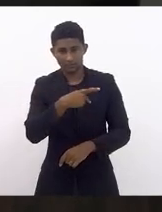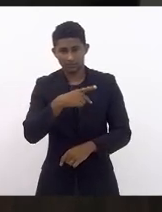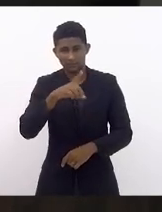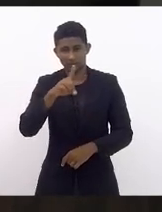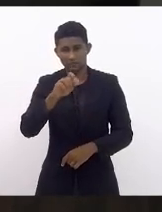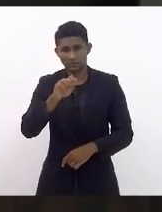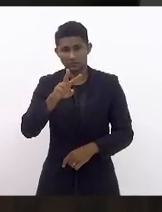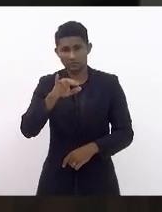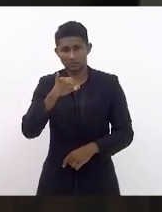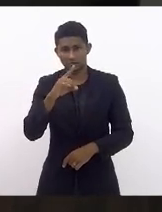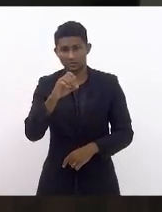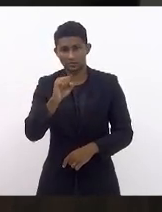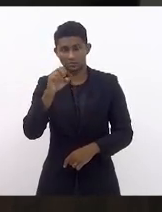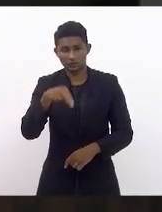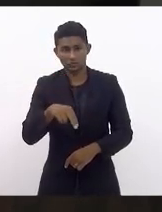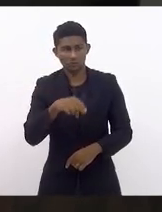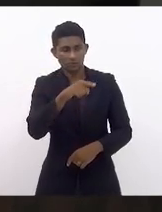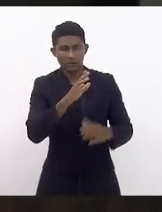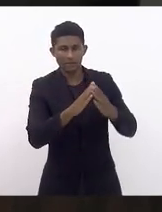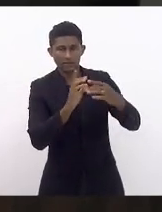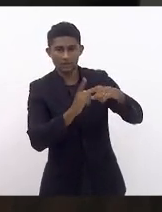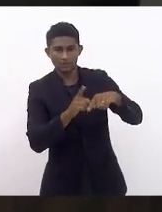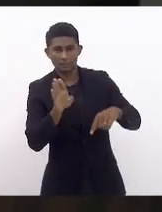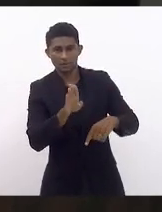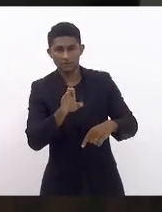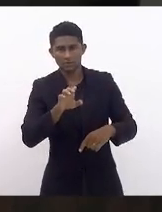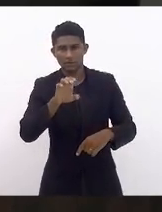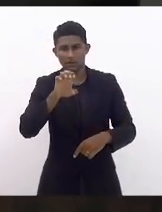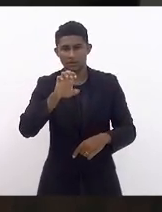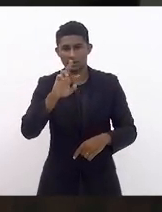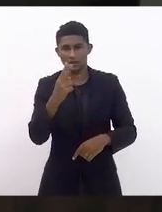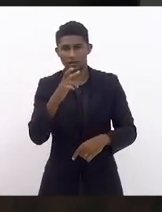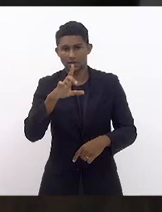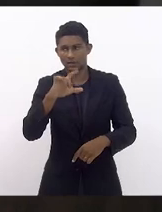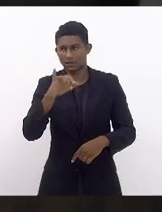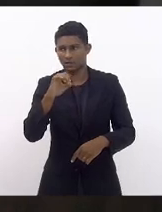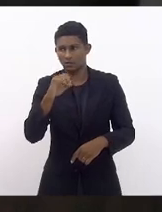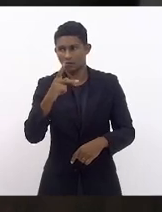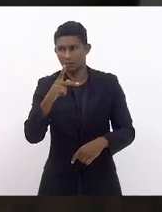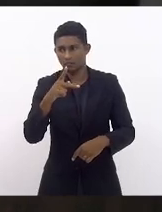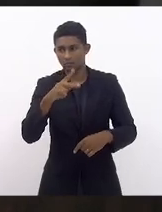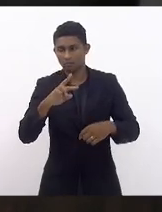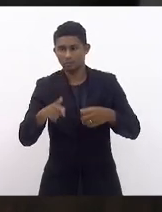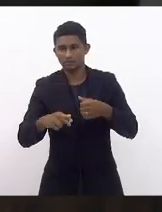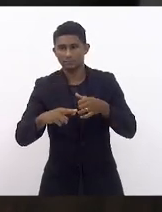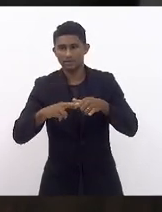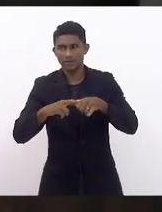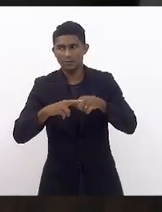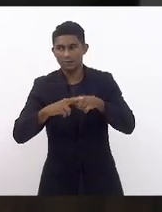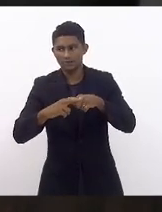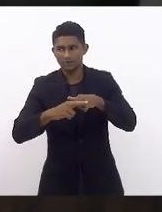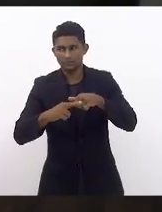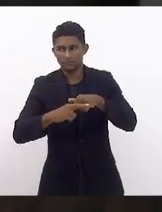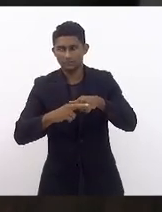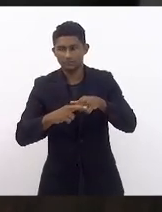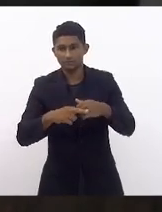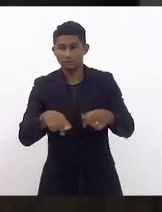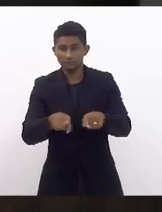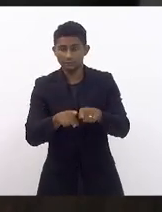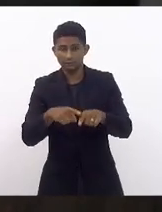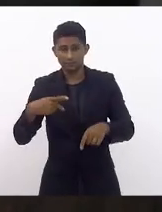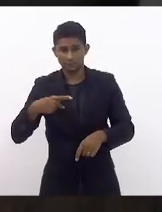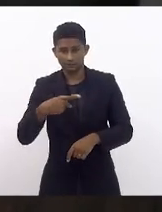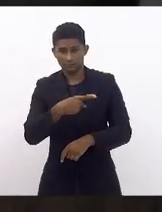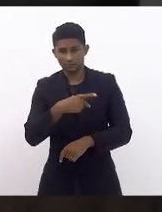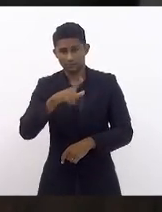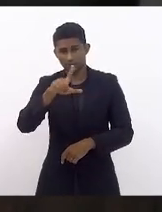Primeira Igreja Batista em Heliópolis, representando a Associação Belfor Roxense e Associação Billy Graham. Pastor Leonardo